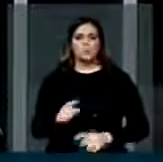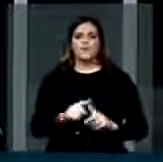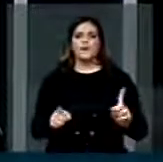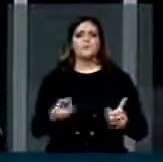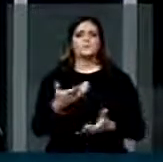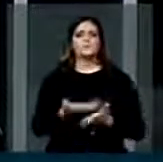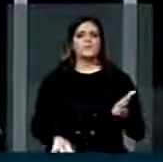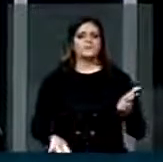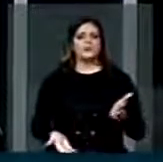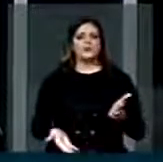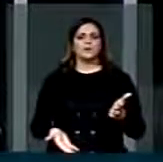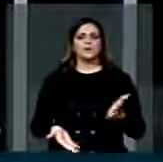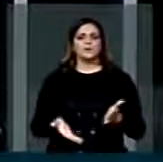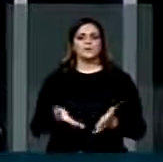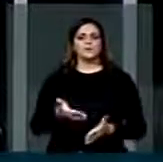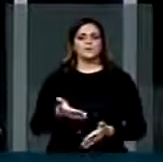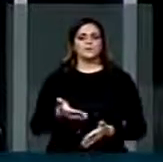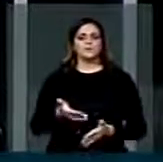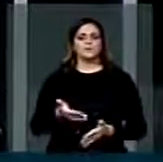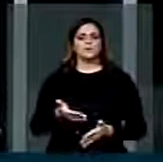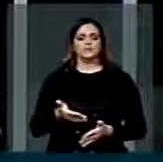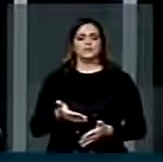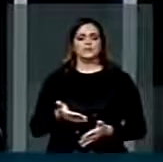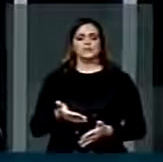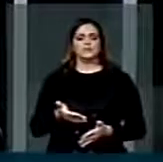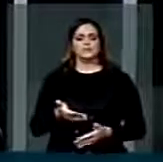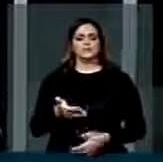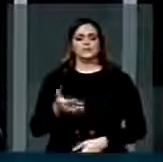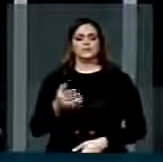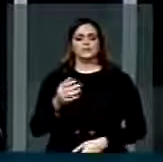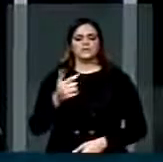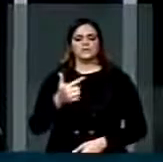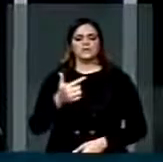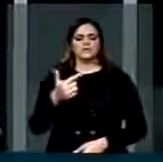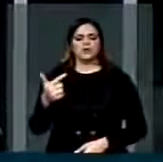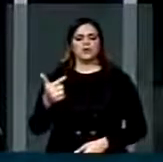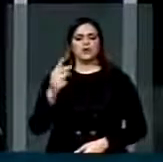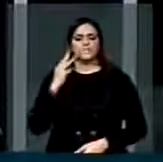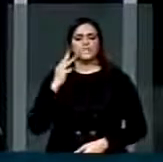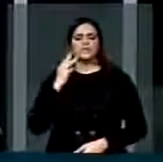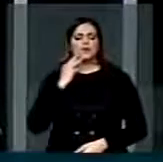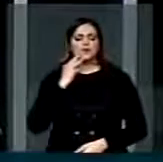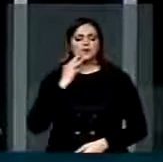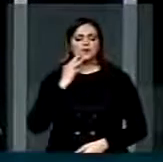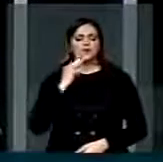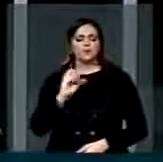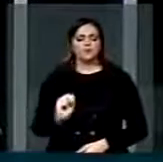mas foram perdidas só de emendas individuais 22 milhões